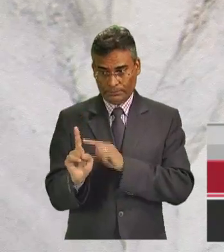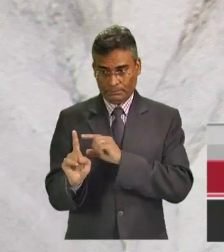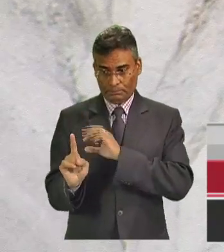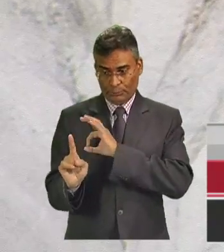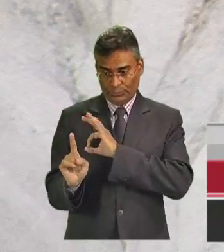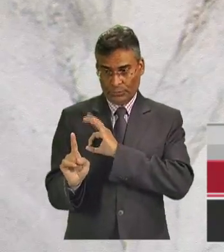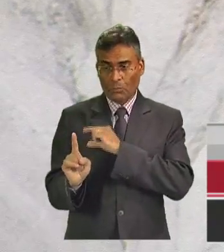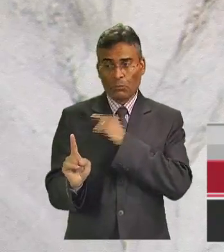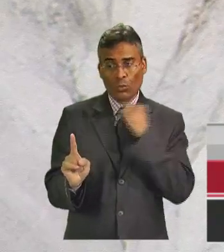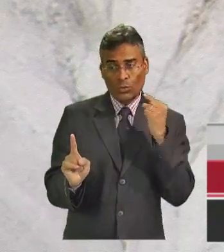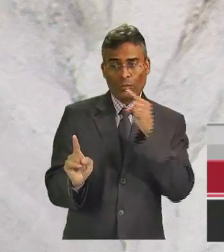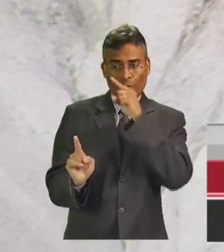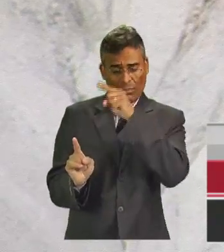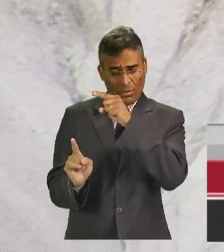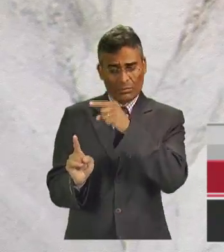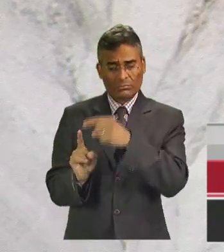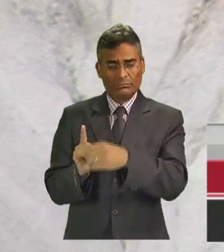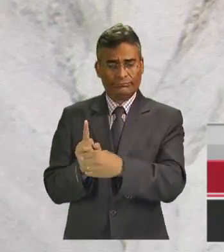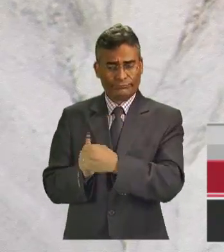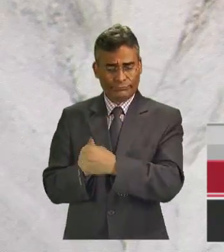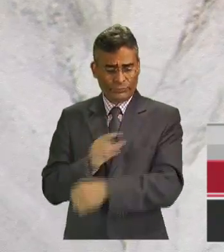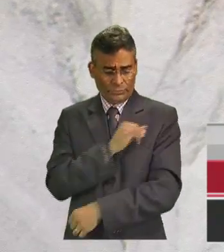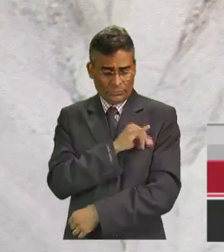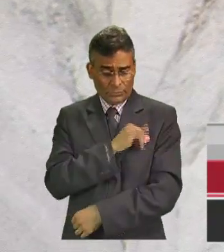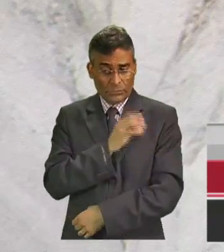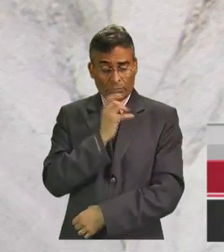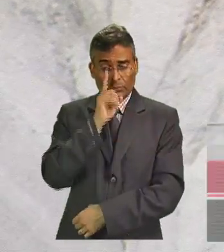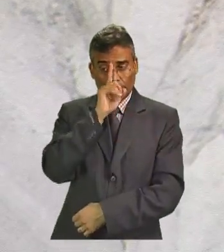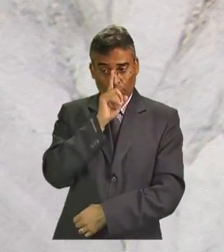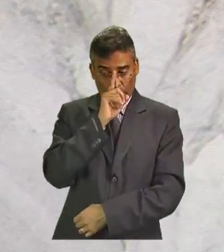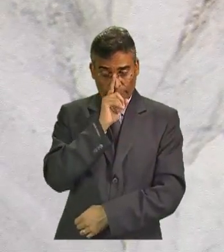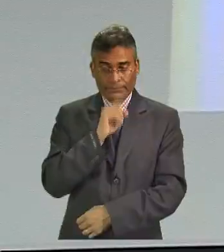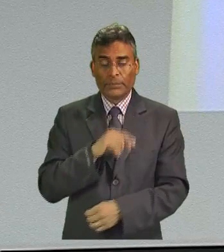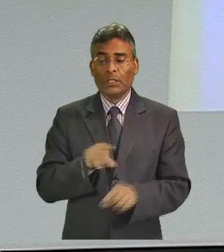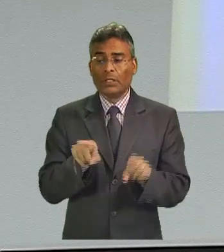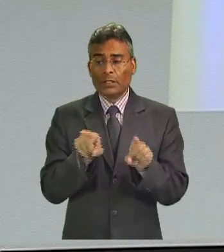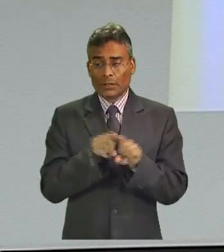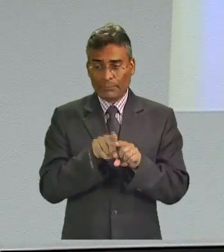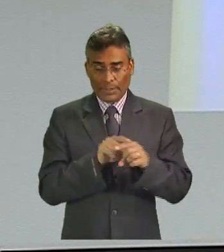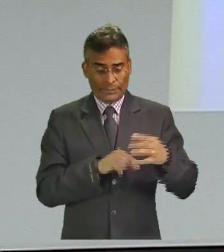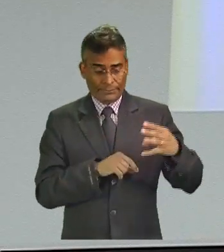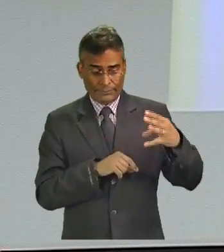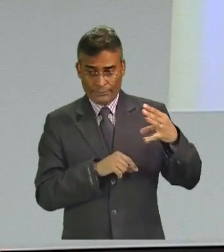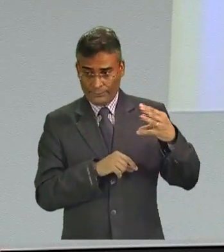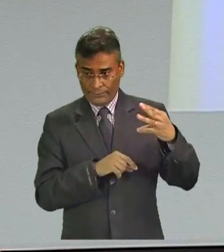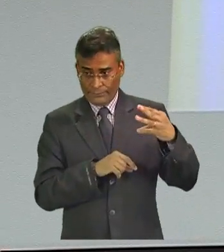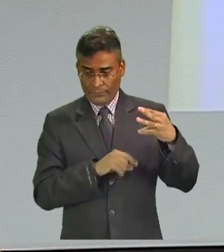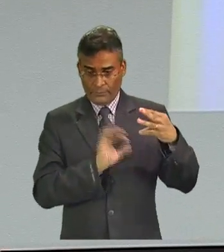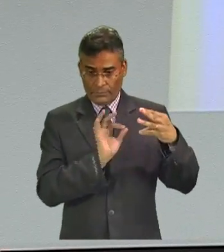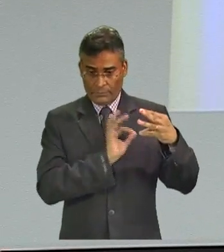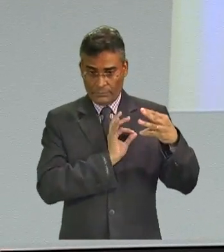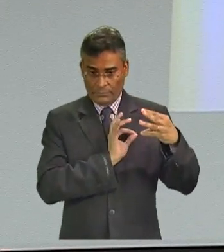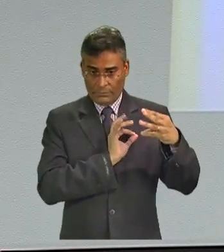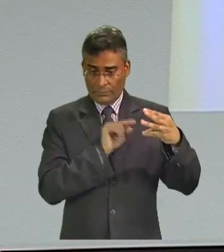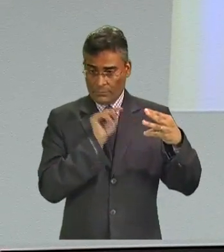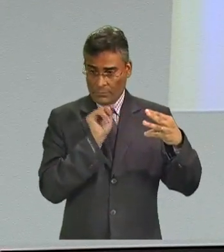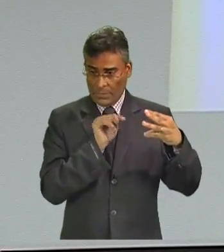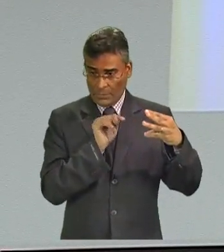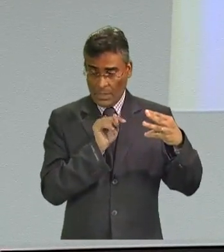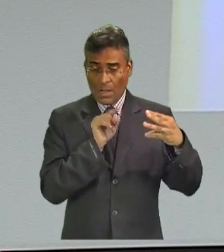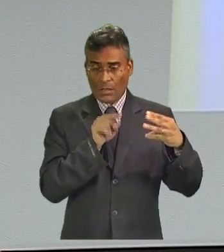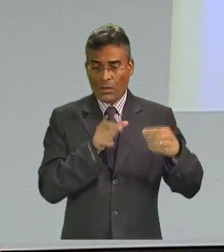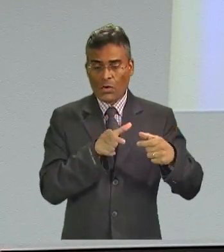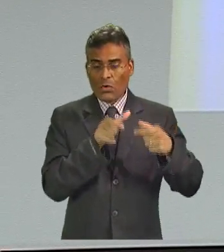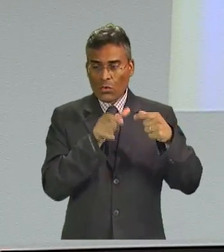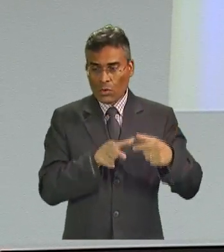A situação no Rio de Janeiro é muito grave. E o 4º policial militar que eu quero fazer referência aqui é um policial militar de